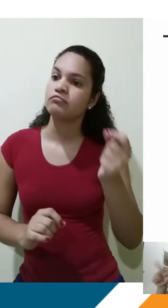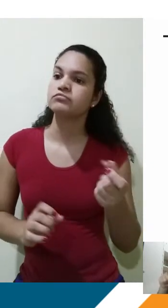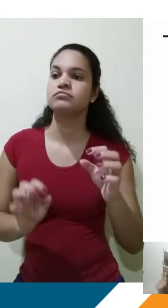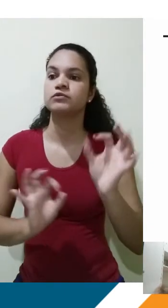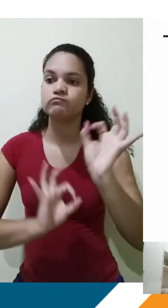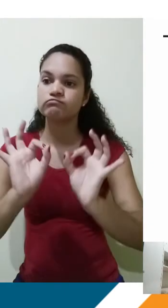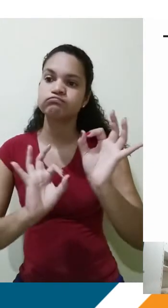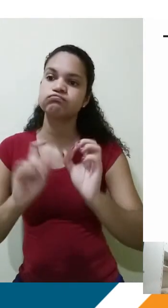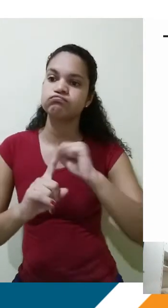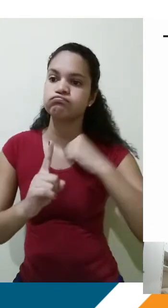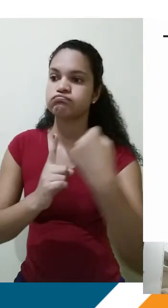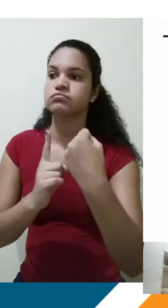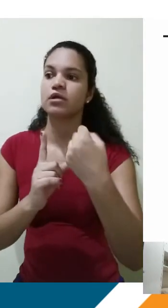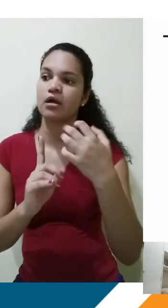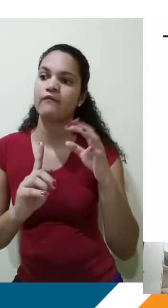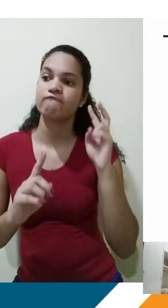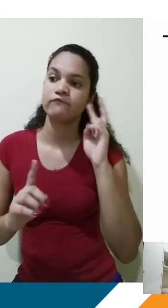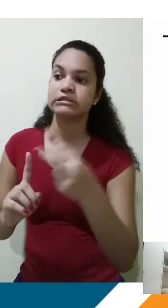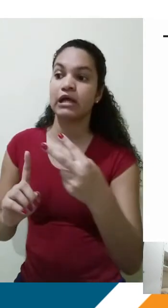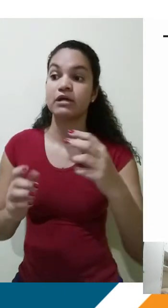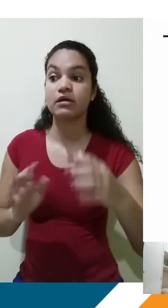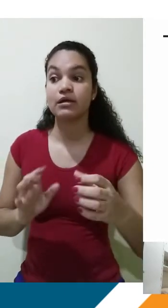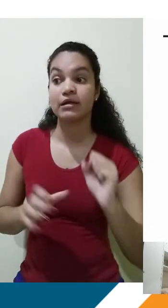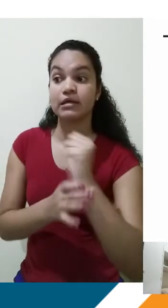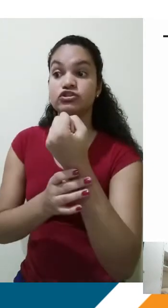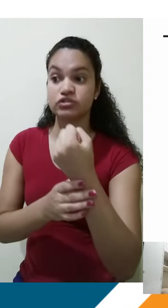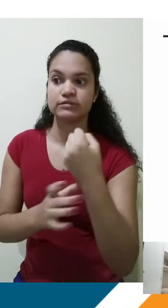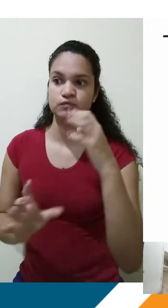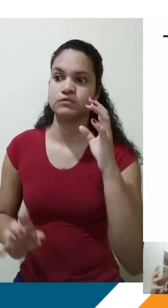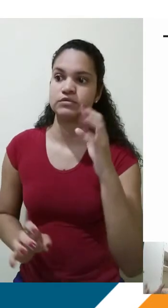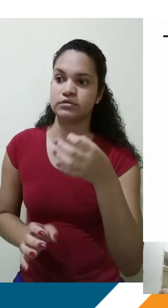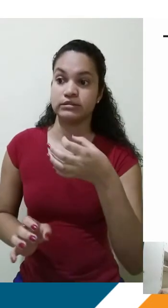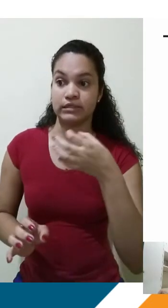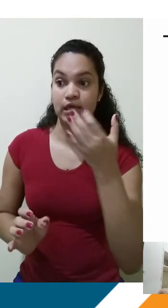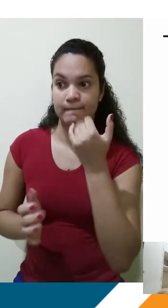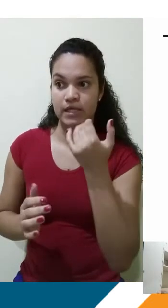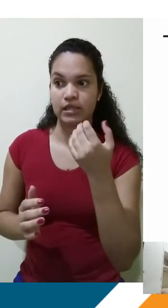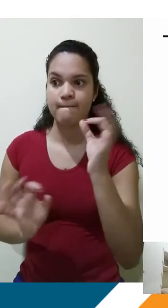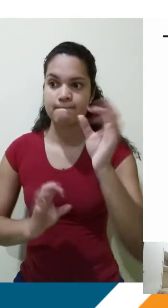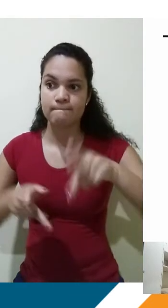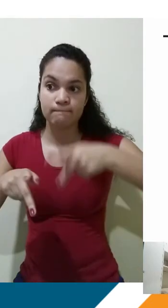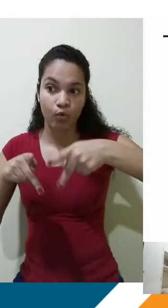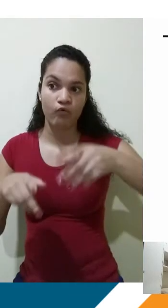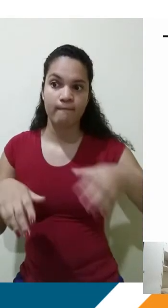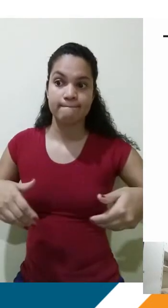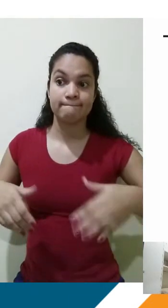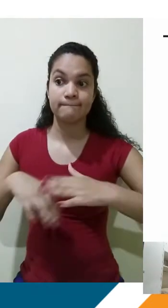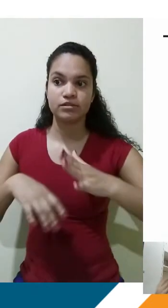da qual estou falando. Em primeiro lugar, é importante, como nós falamos, porque a coesão interparágrafo. Ele está organizando o meu raciocínio para o